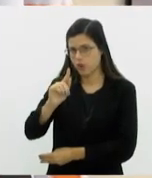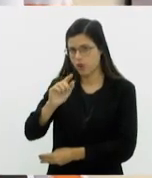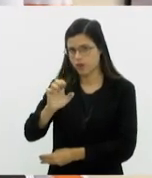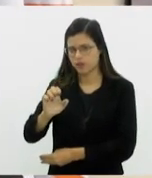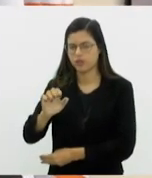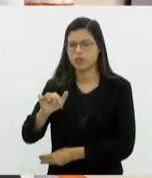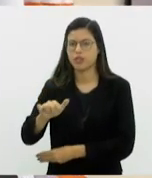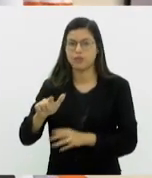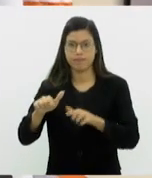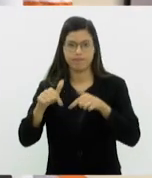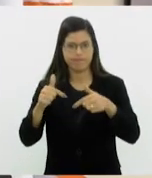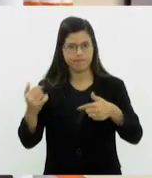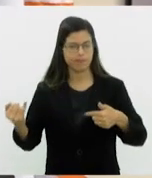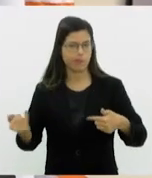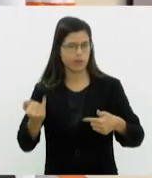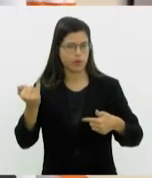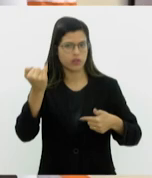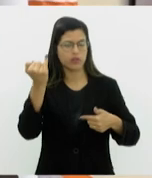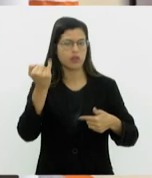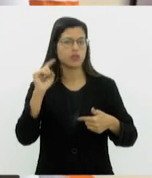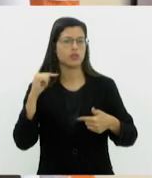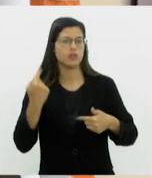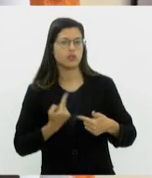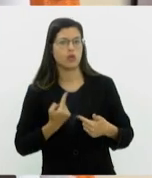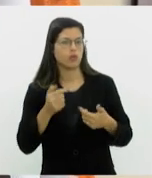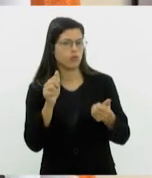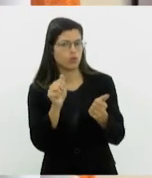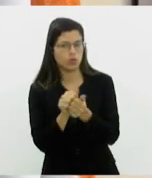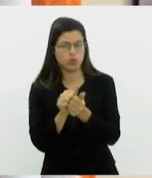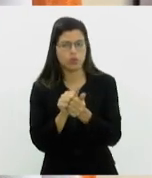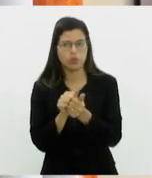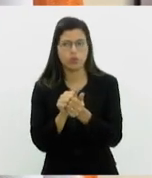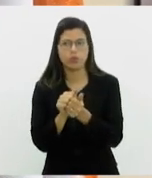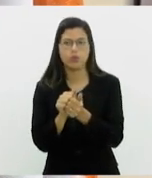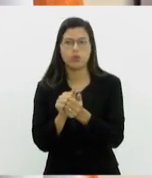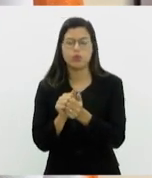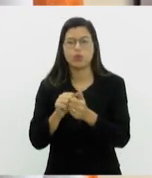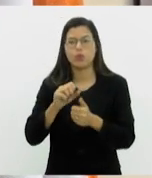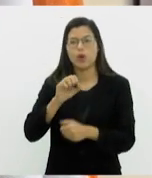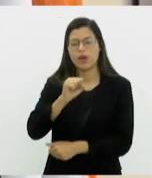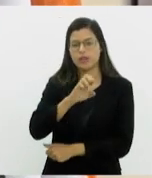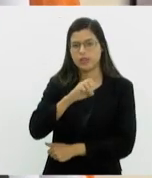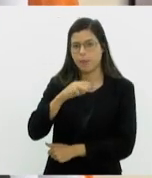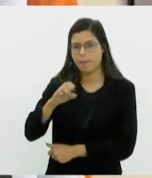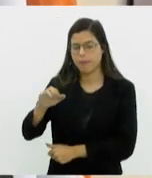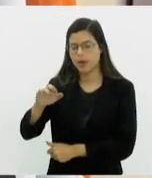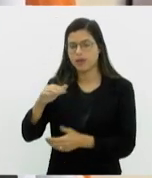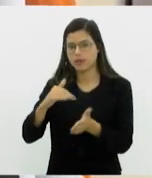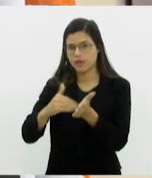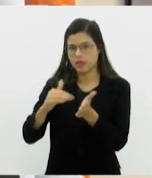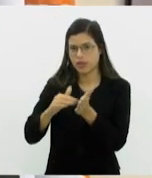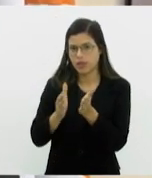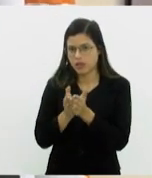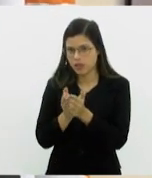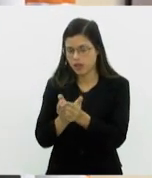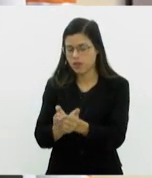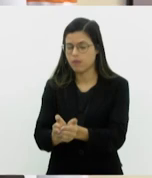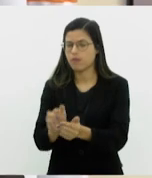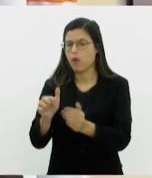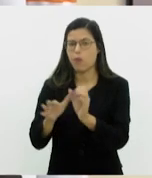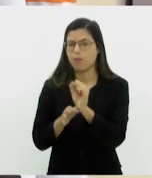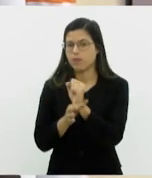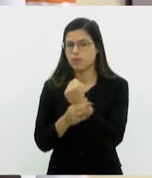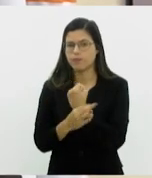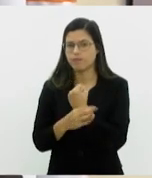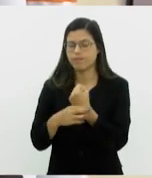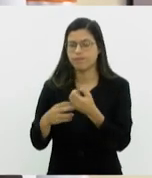é de suma importância para que possamos juntos, a CNEM, a Secretaria Naval e o IRD, garantir à